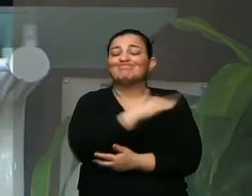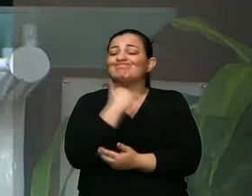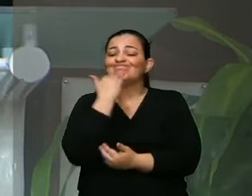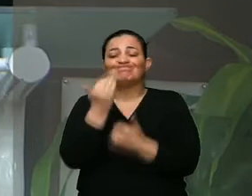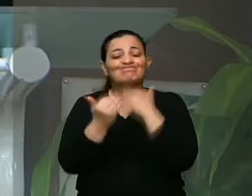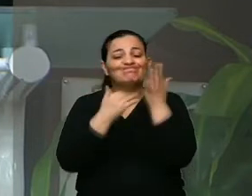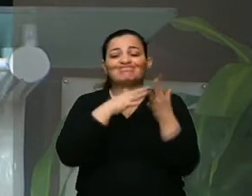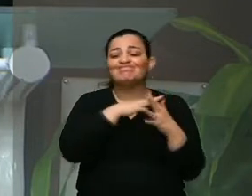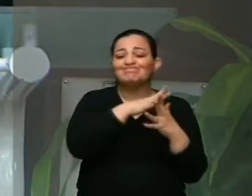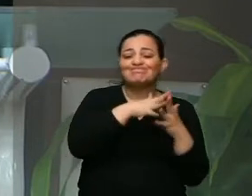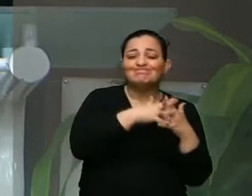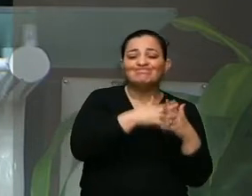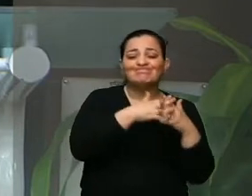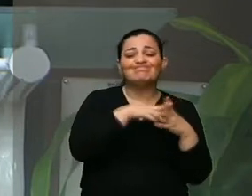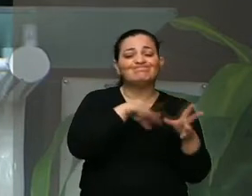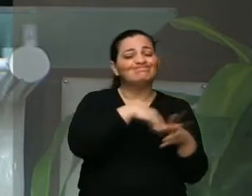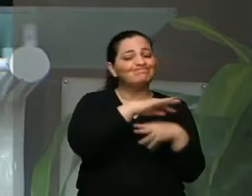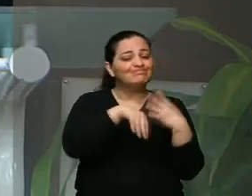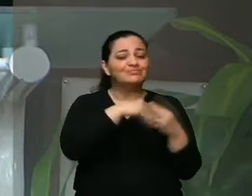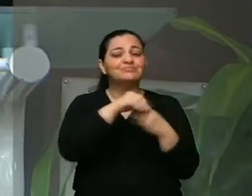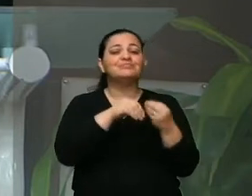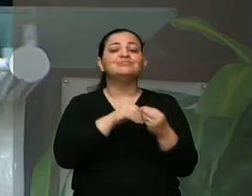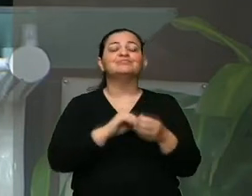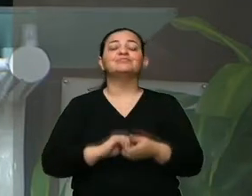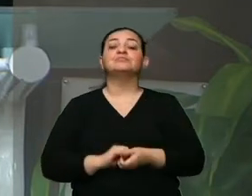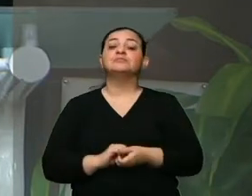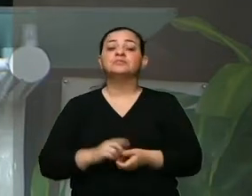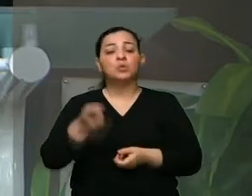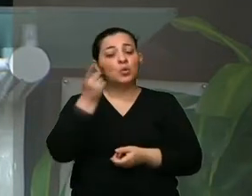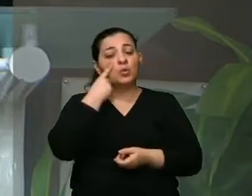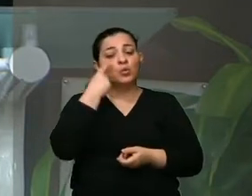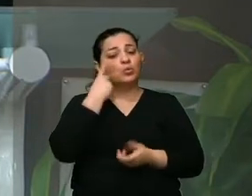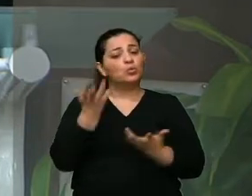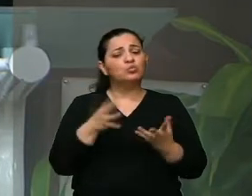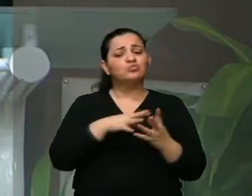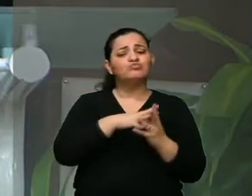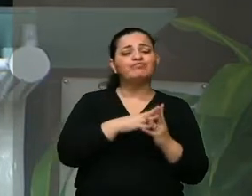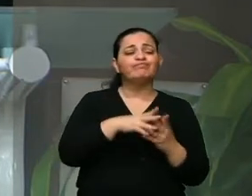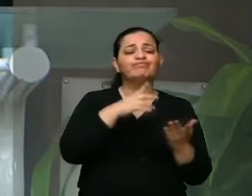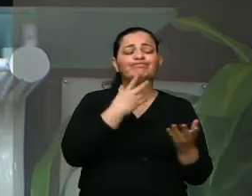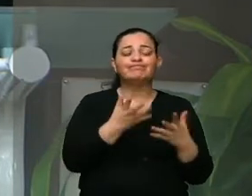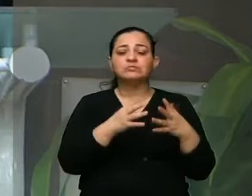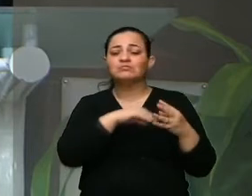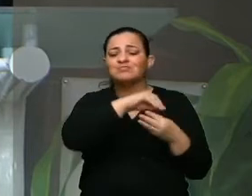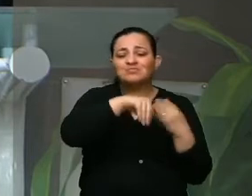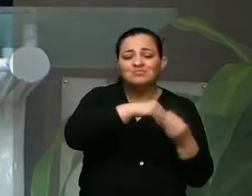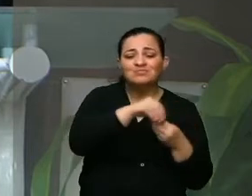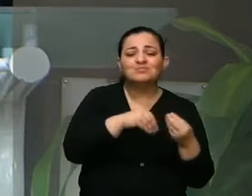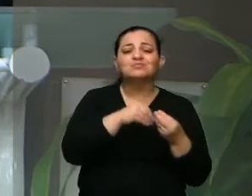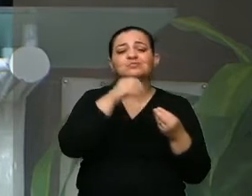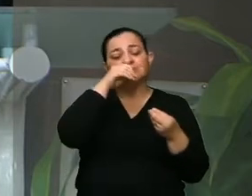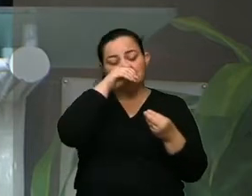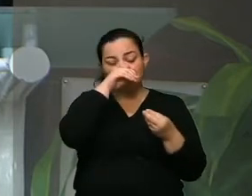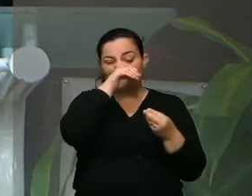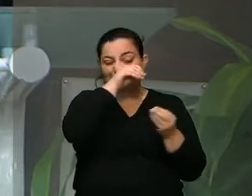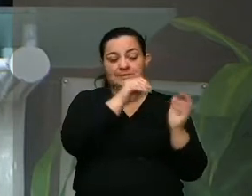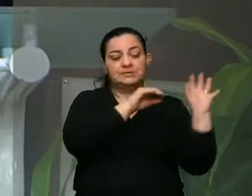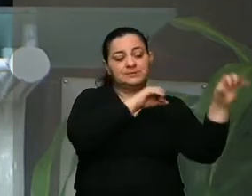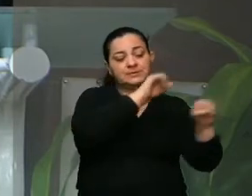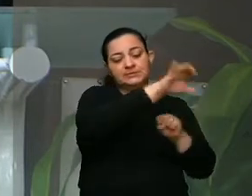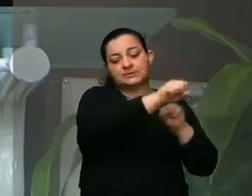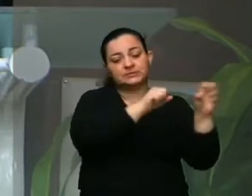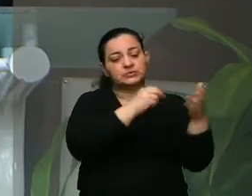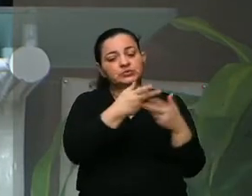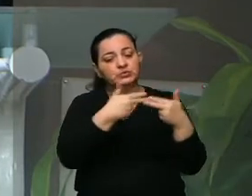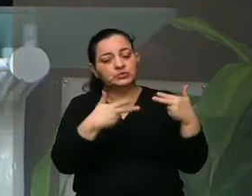redondo então se redondo se comprometendo trazendo de volta coisas